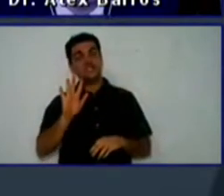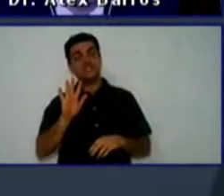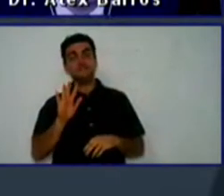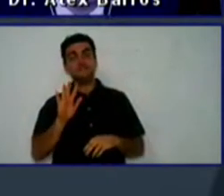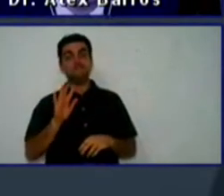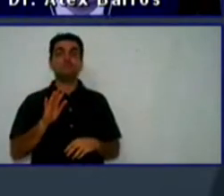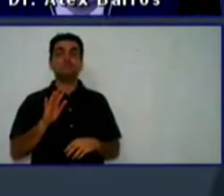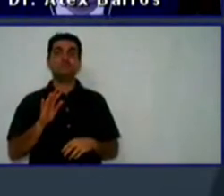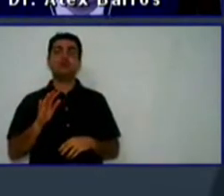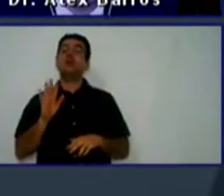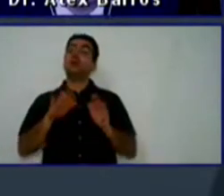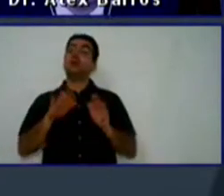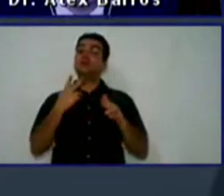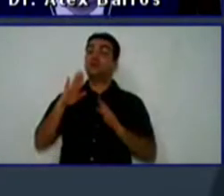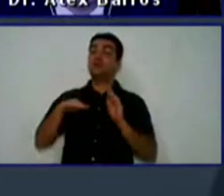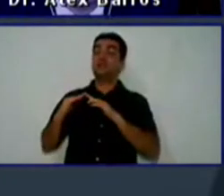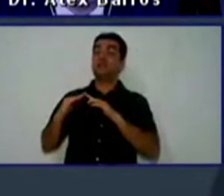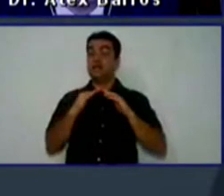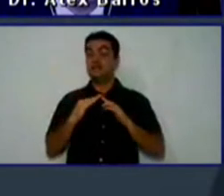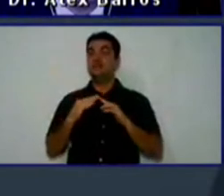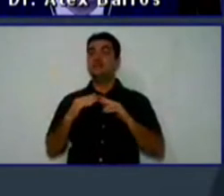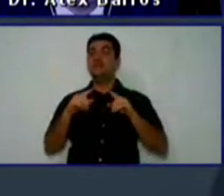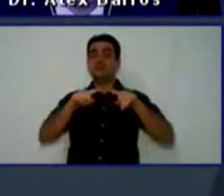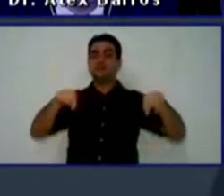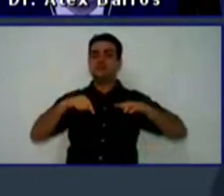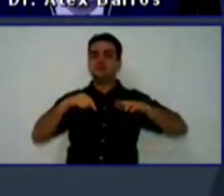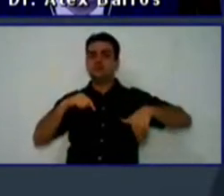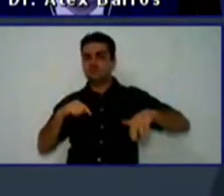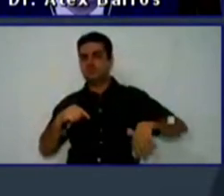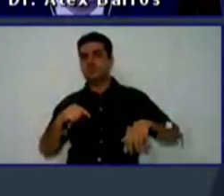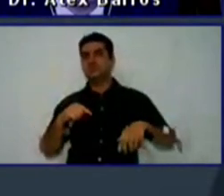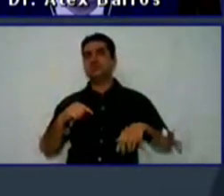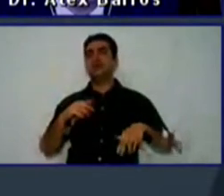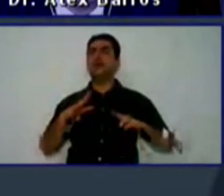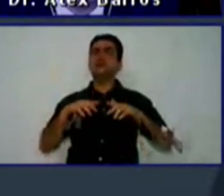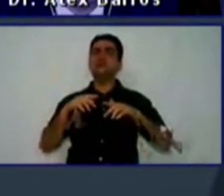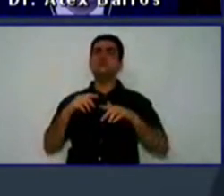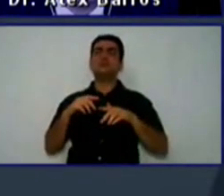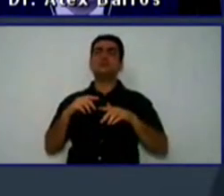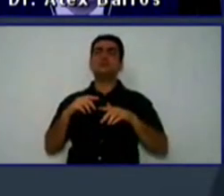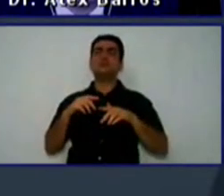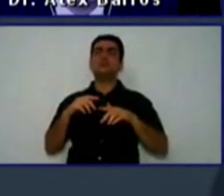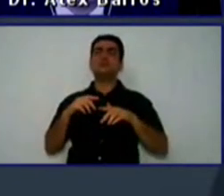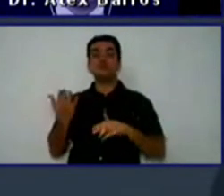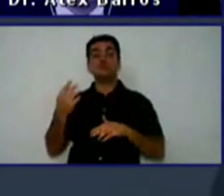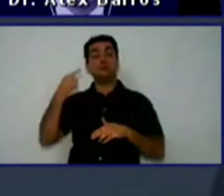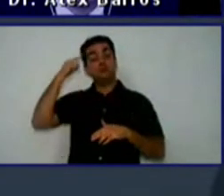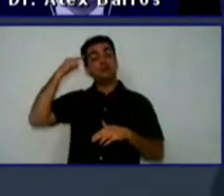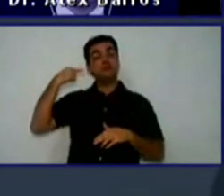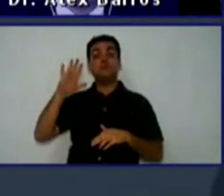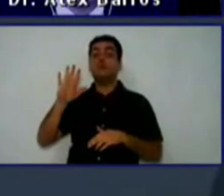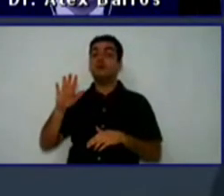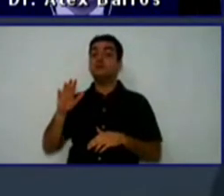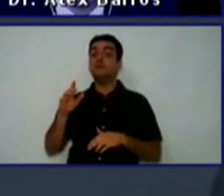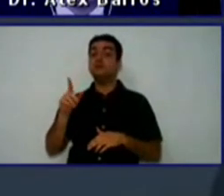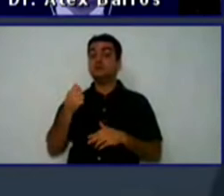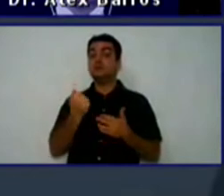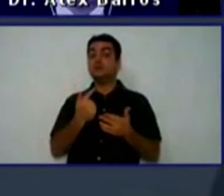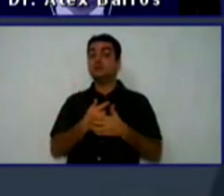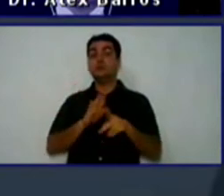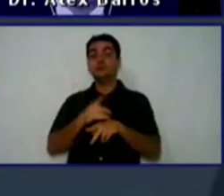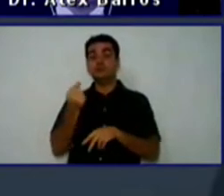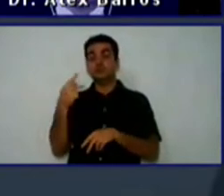Vossa Excelência disse que as casas têm piscina no seu escritório, e Vossa Excelência havia piscina, mas Vossa Excelência comprou com o